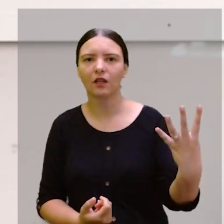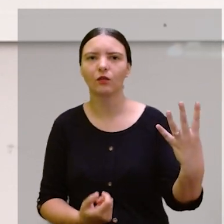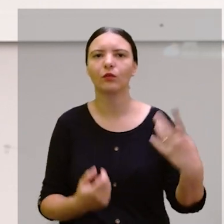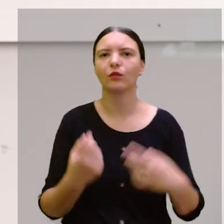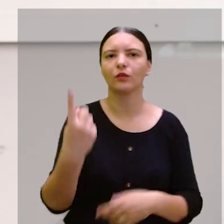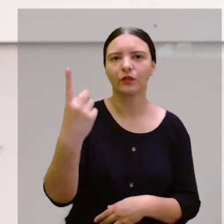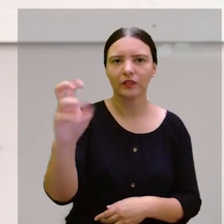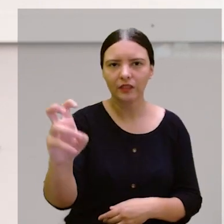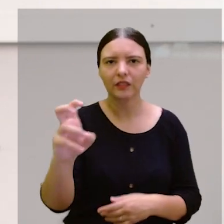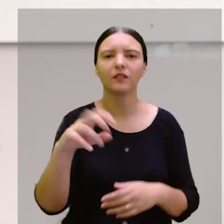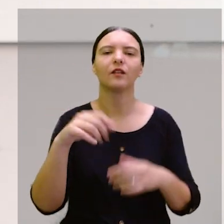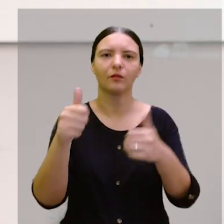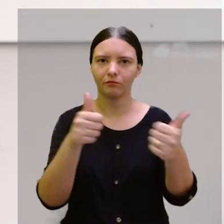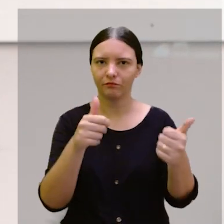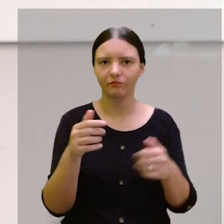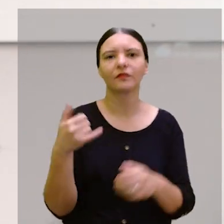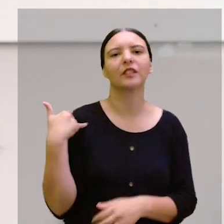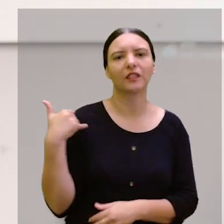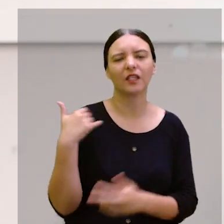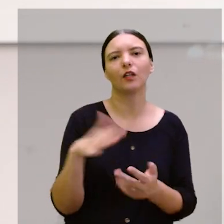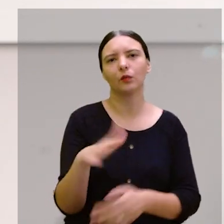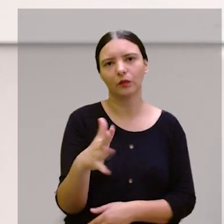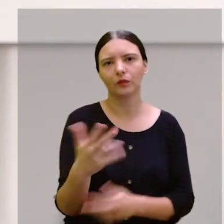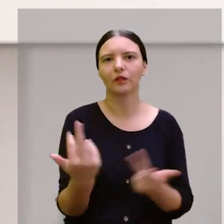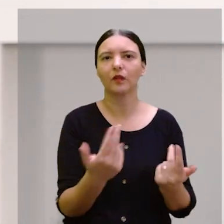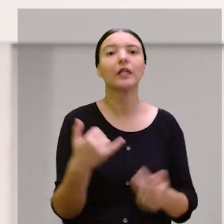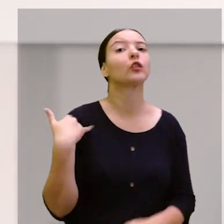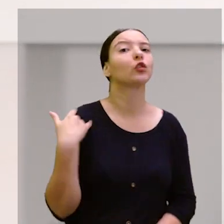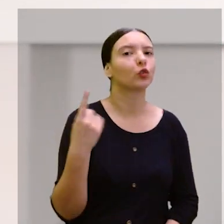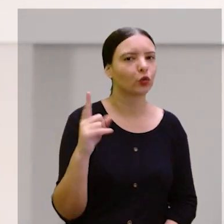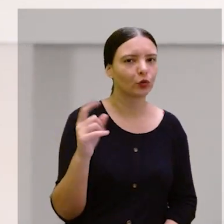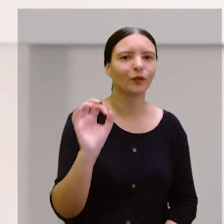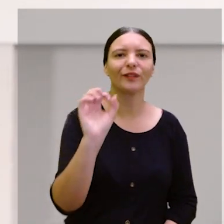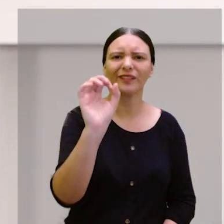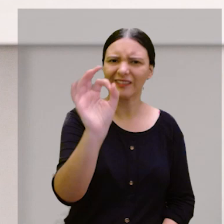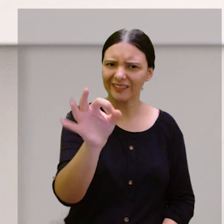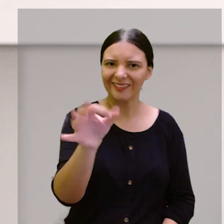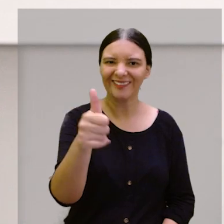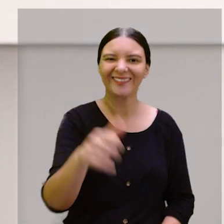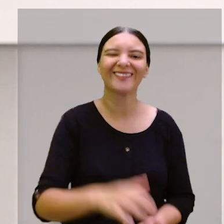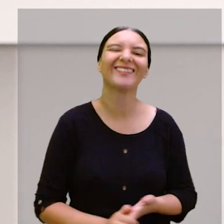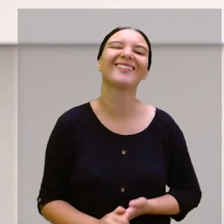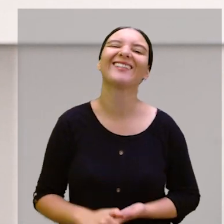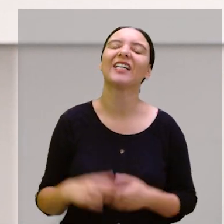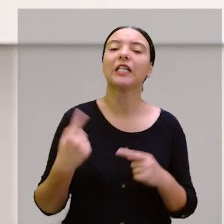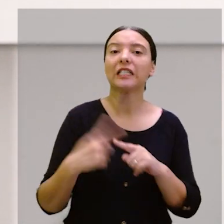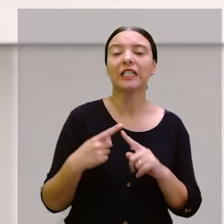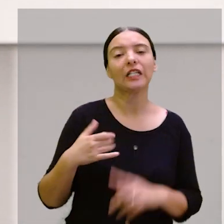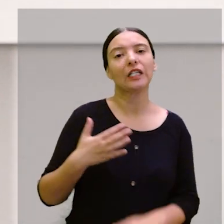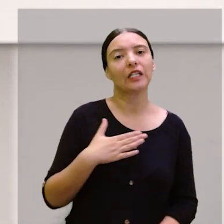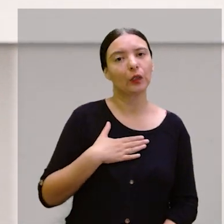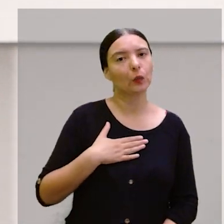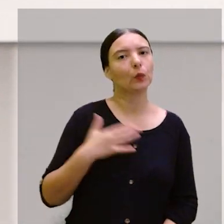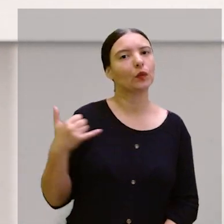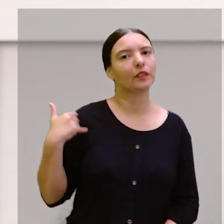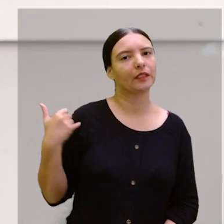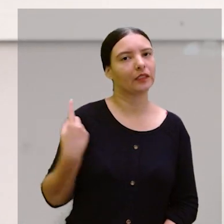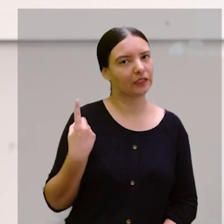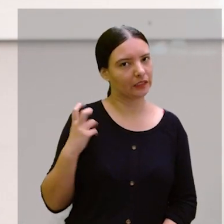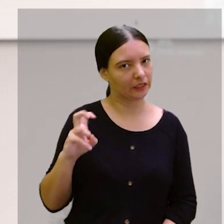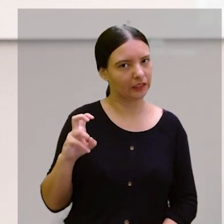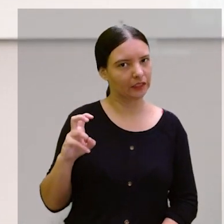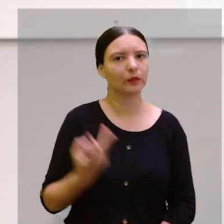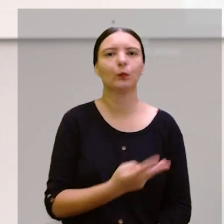14, 15, 16. Beleza, era a idade que eu tinha. Eu estava no 18, tá certo. Eu estava mais ou menos com 15 anos de idade, no